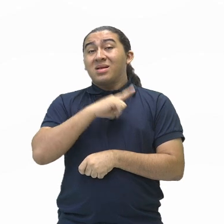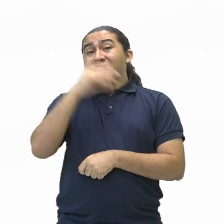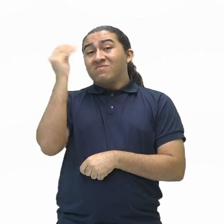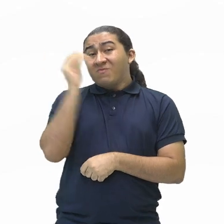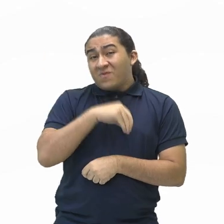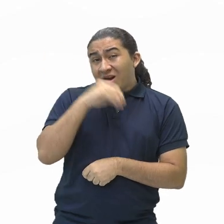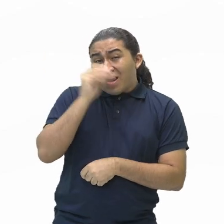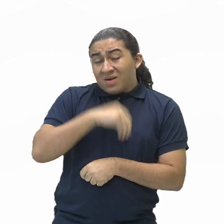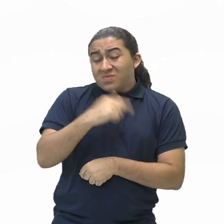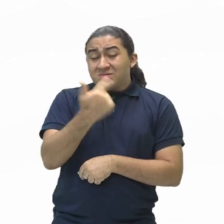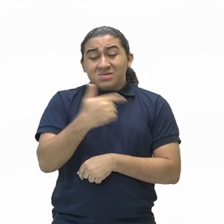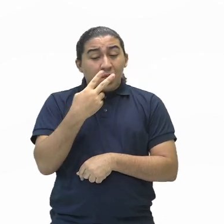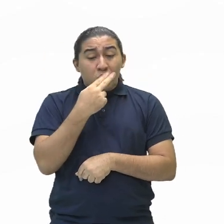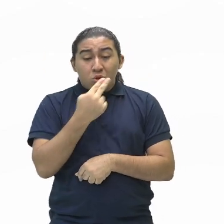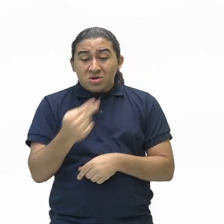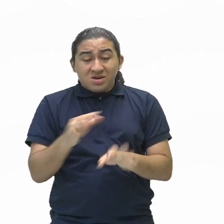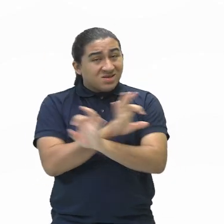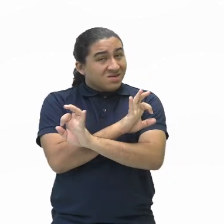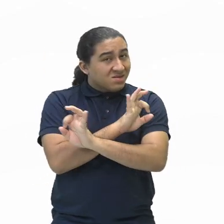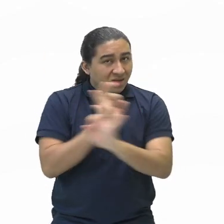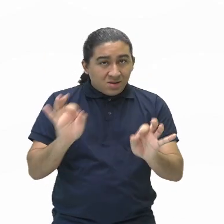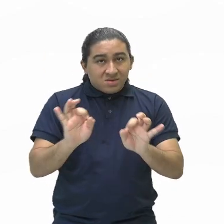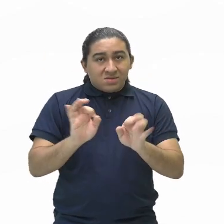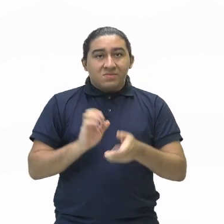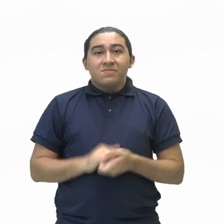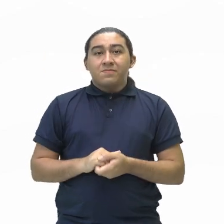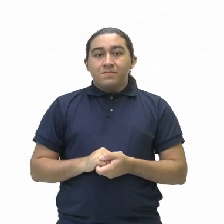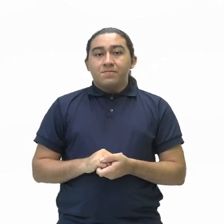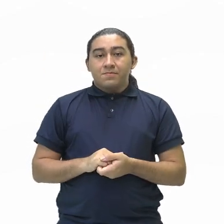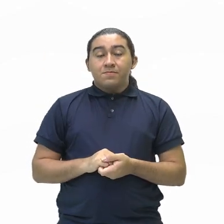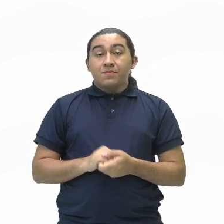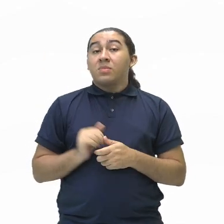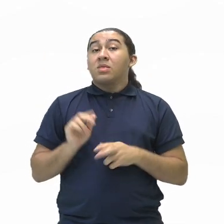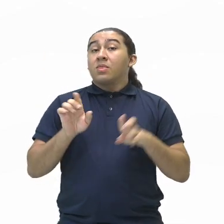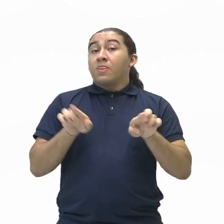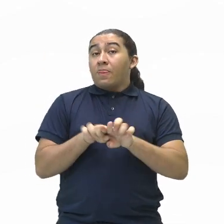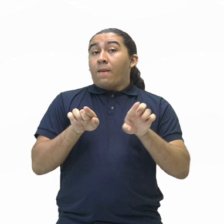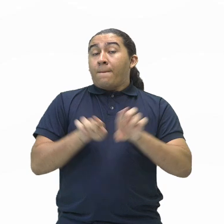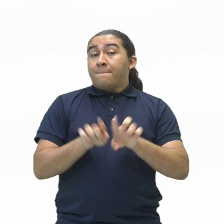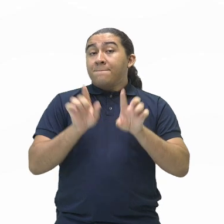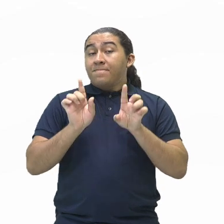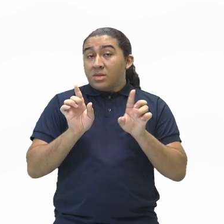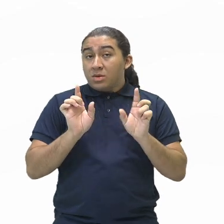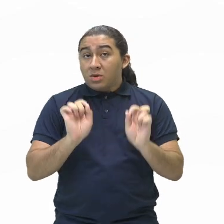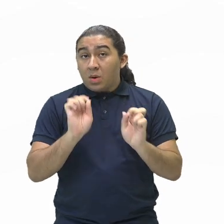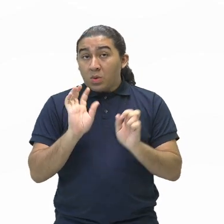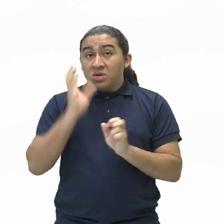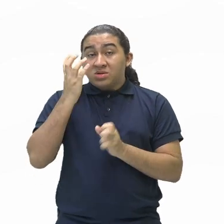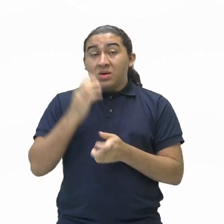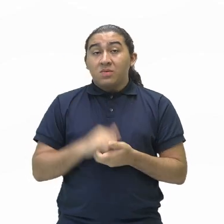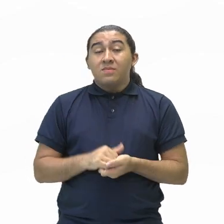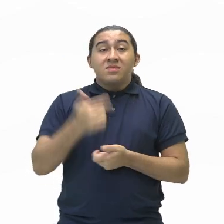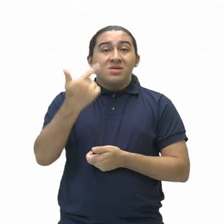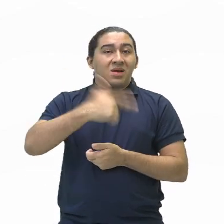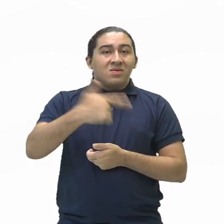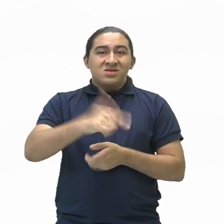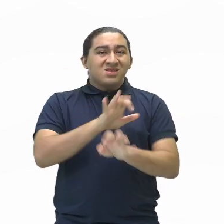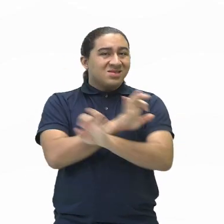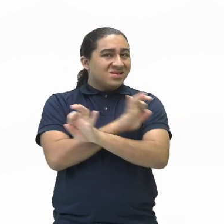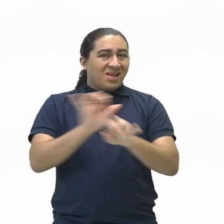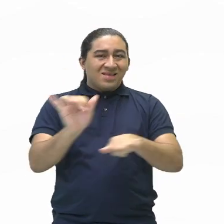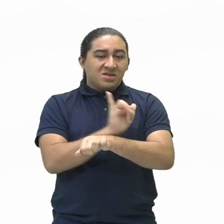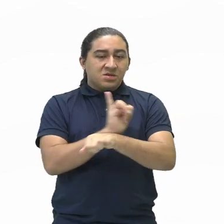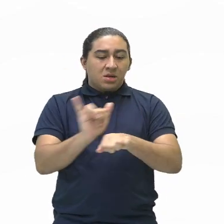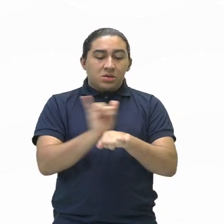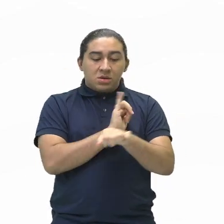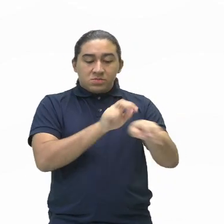o passar do tempo. Somado a isso, ocorre a falta de modernização. Os